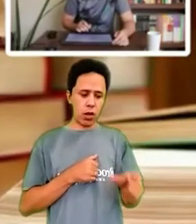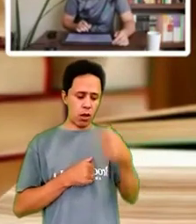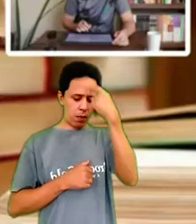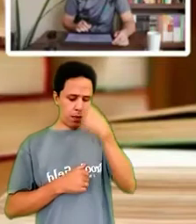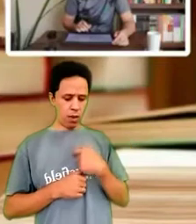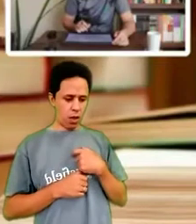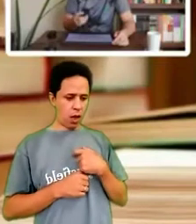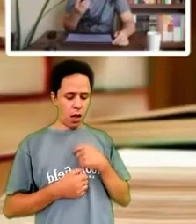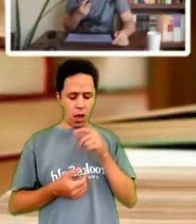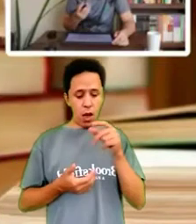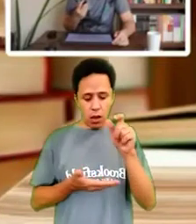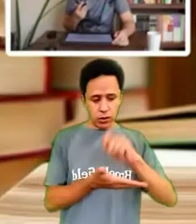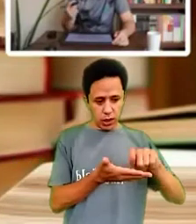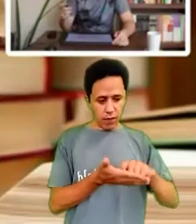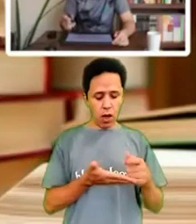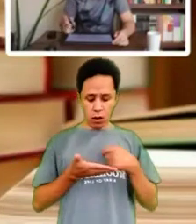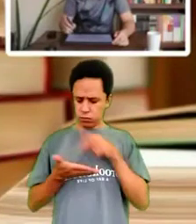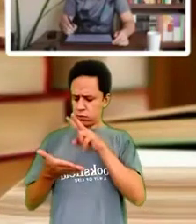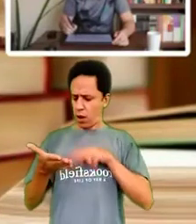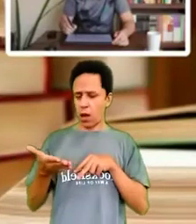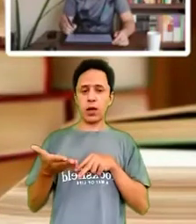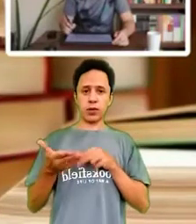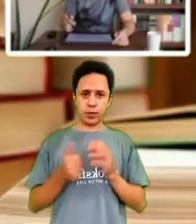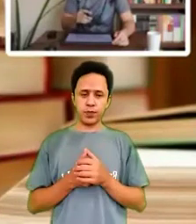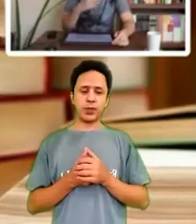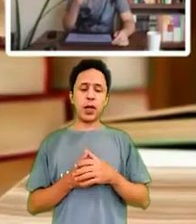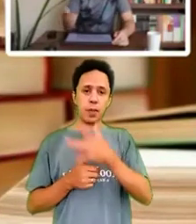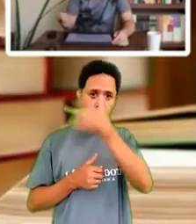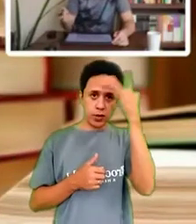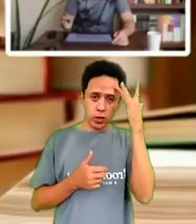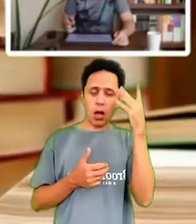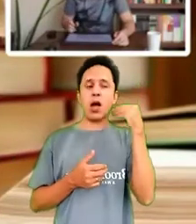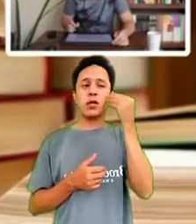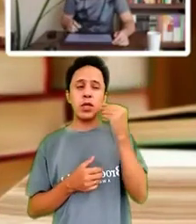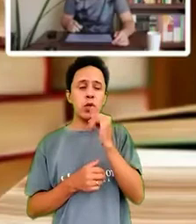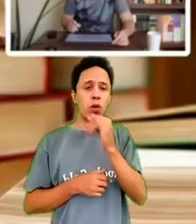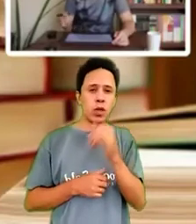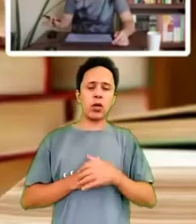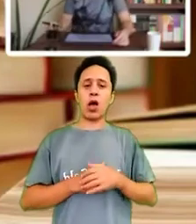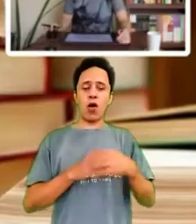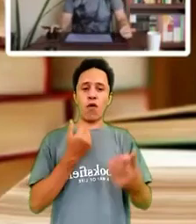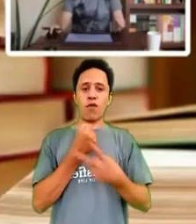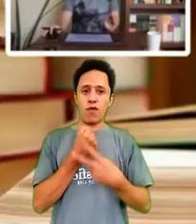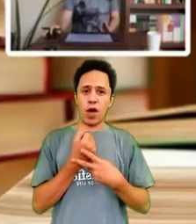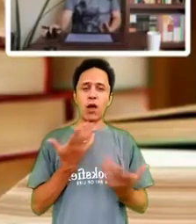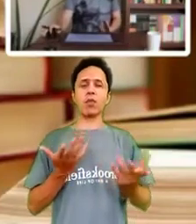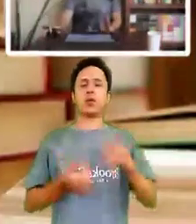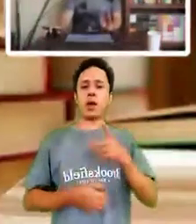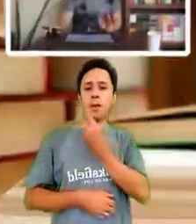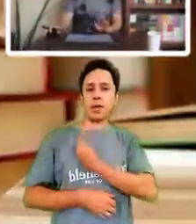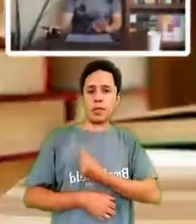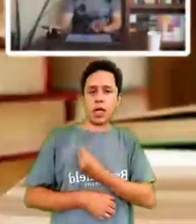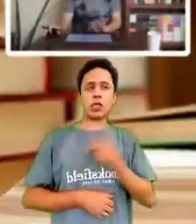que é o autor, e o receptor, que somos nós, o público, tem o caráter subjetivo, que são experiências deles, e os verbos estão no presente e no